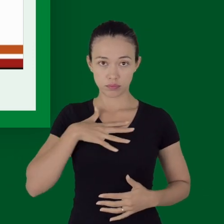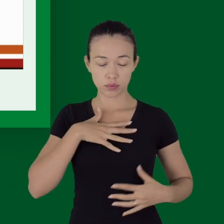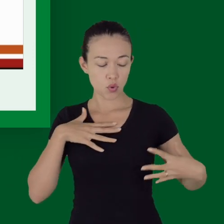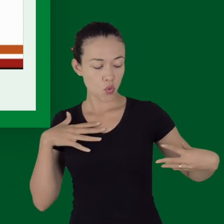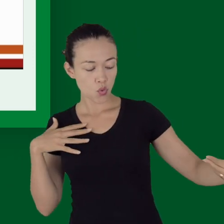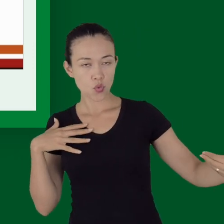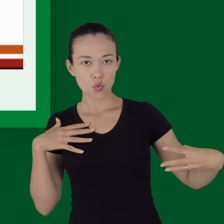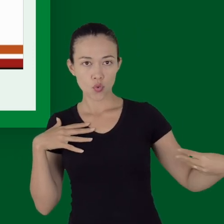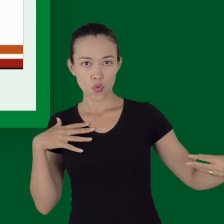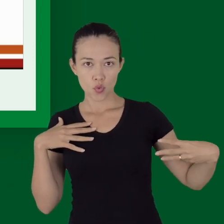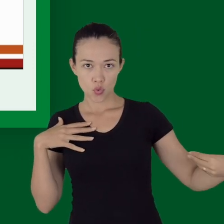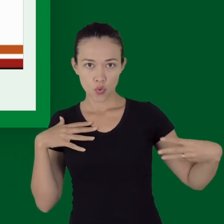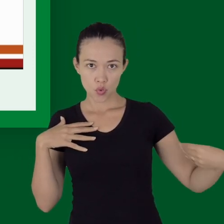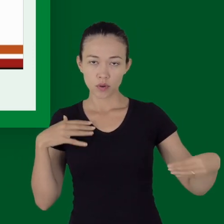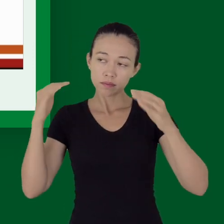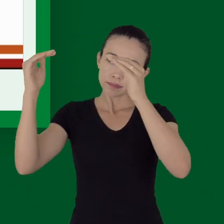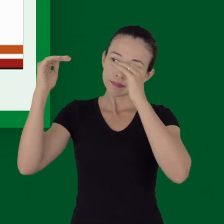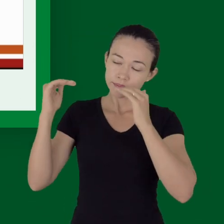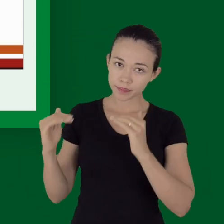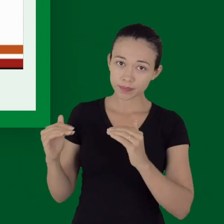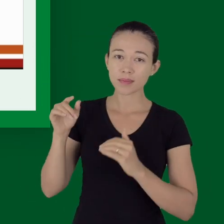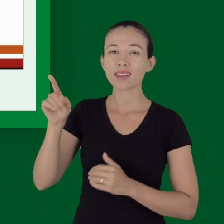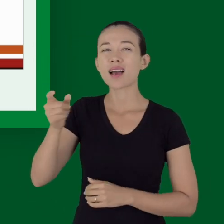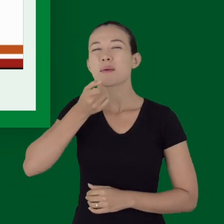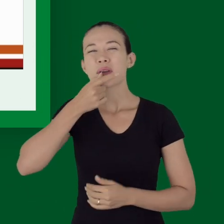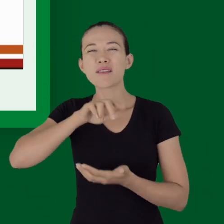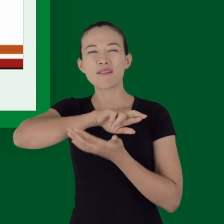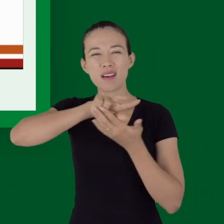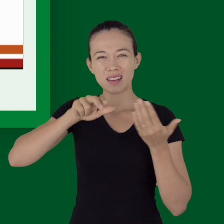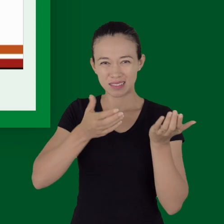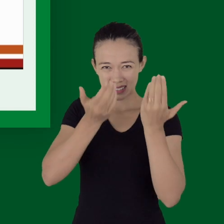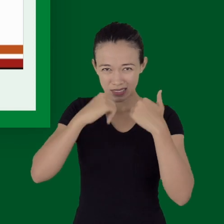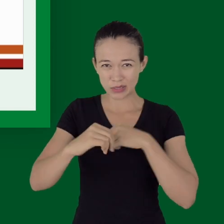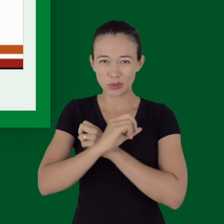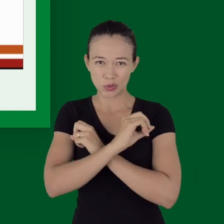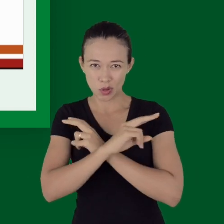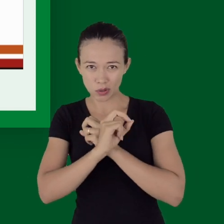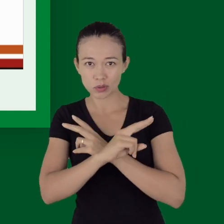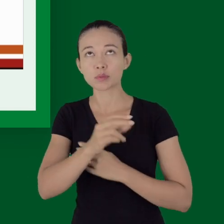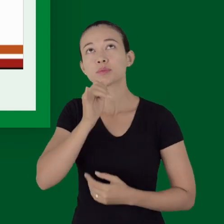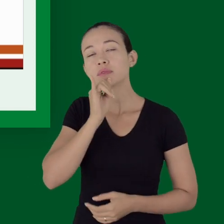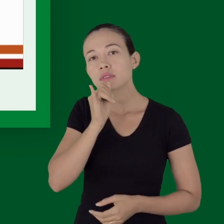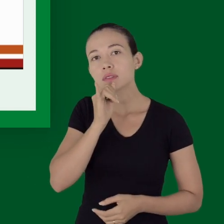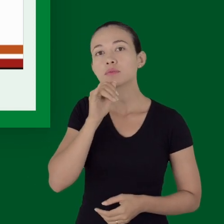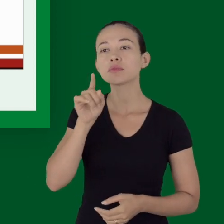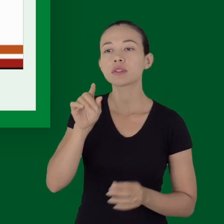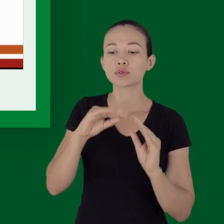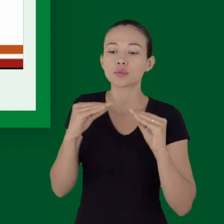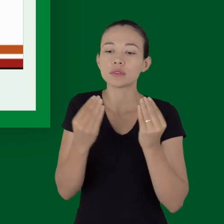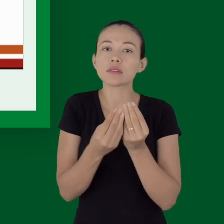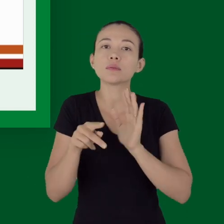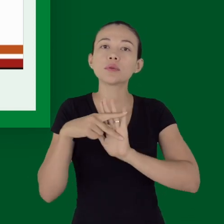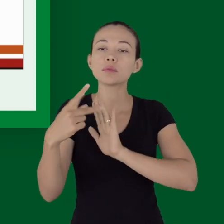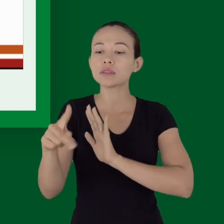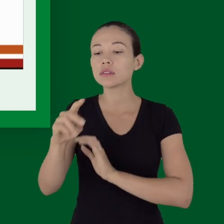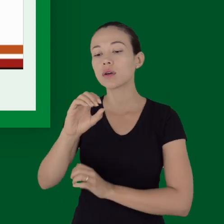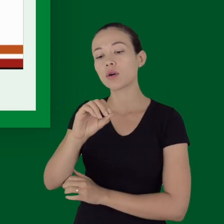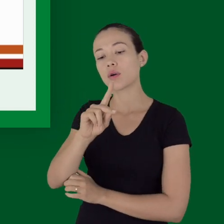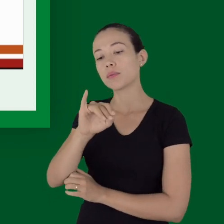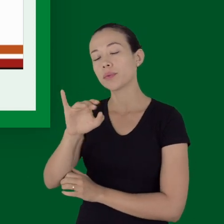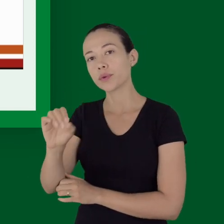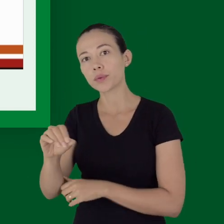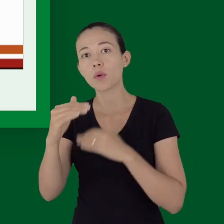por punção, né, drenar o tórax. Os tóxicos, a gente tem que usar os antídotos. Então, no caso de intoxicação por